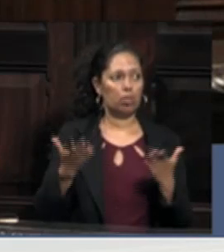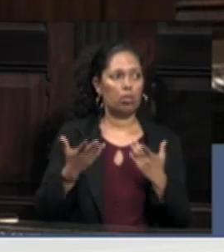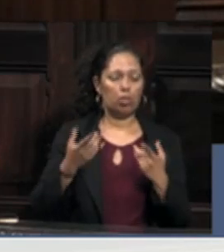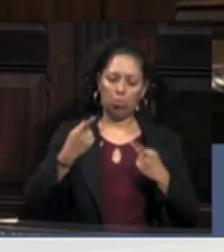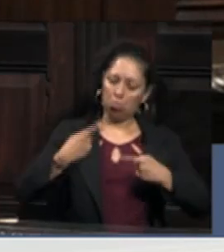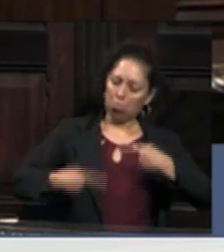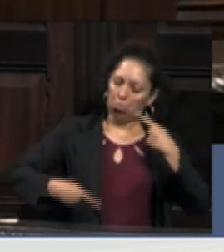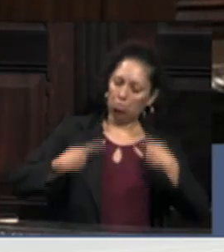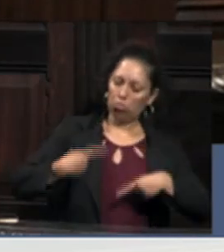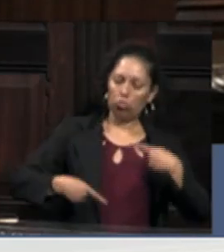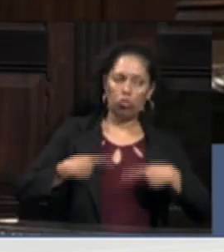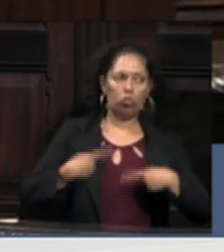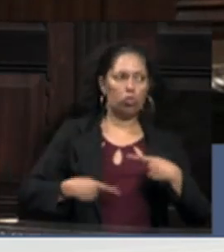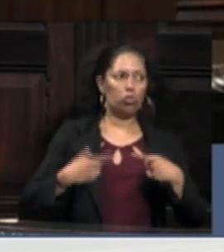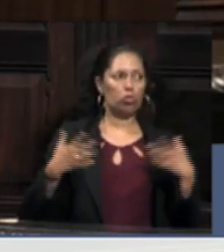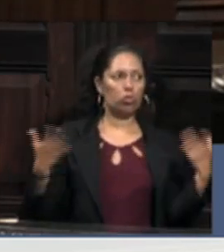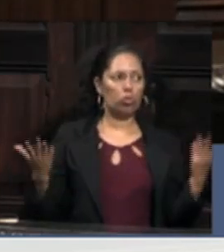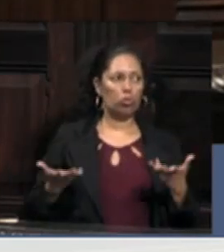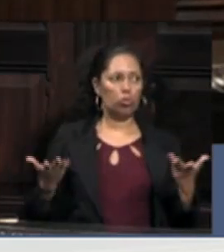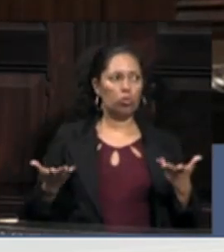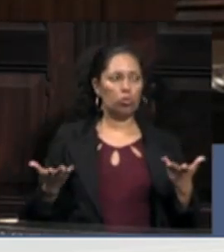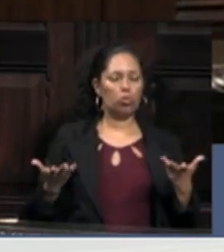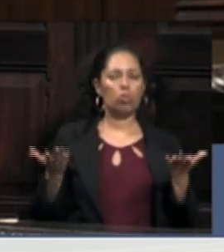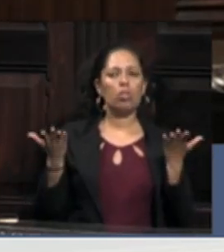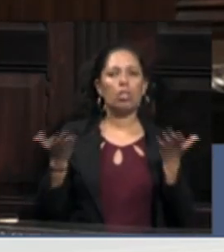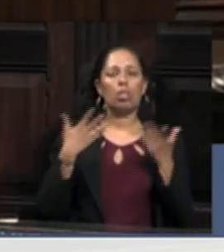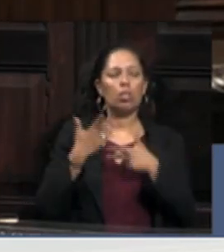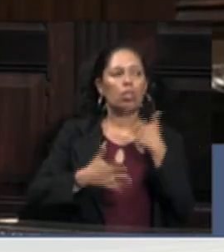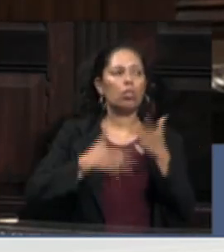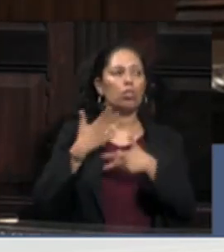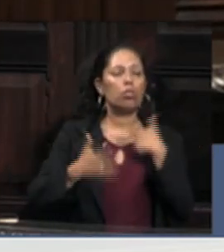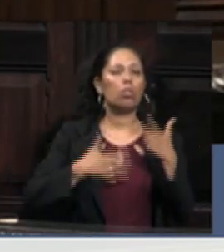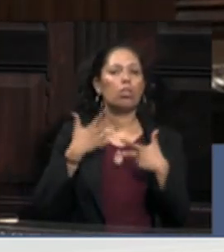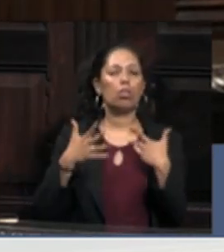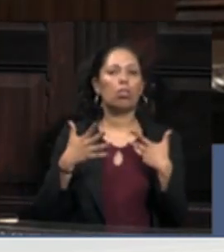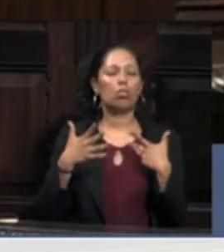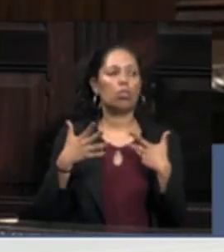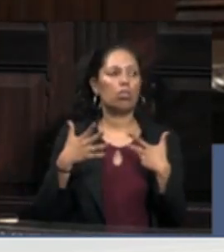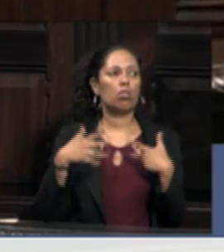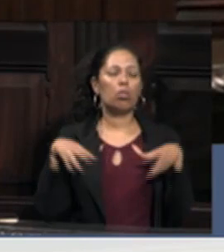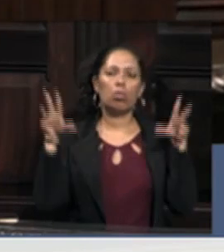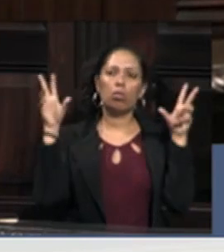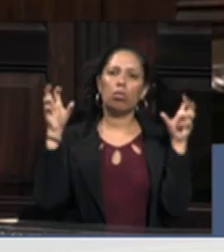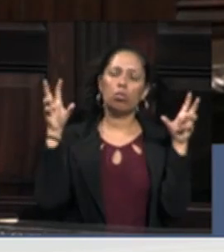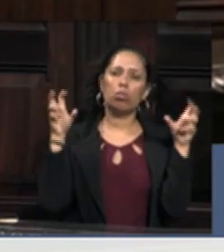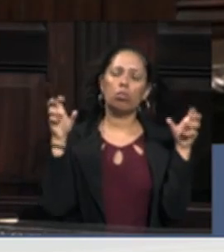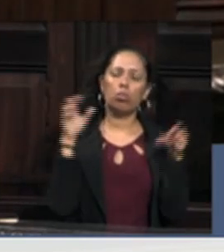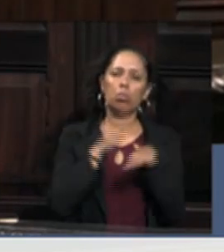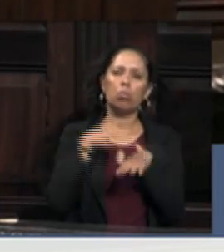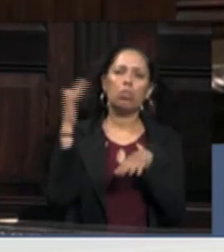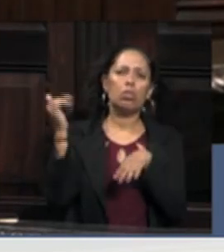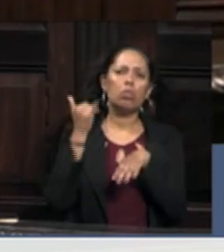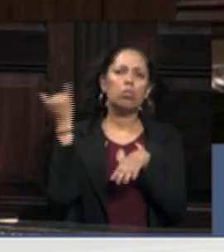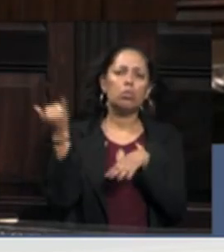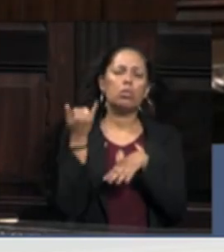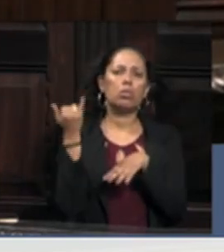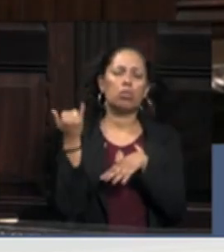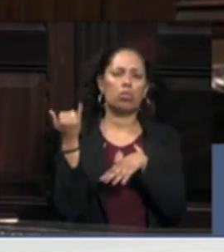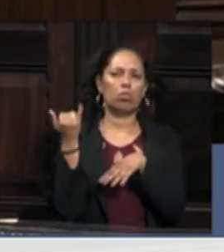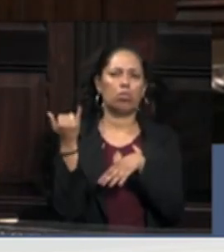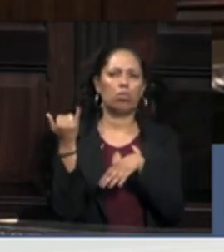até a votação, e eu hoje quero me dedicar a uma questão muito importante que